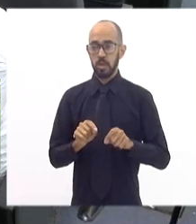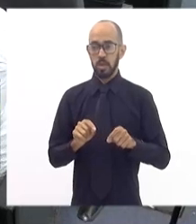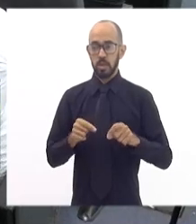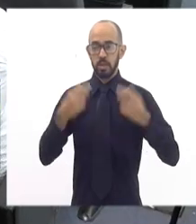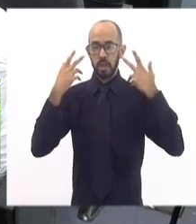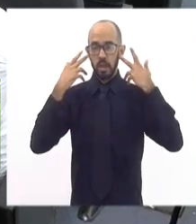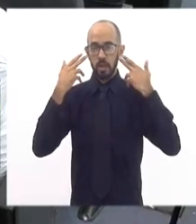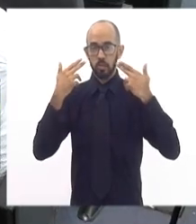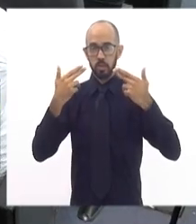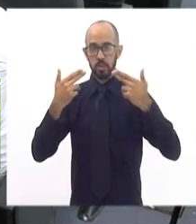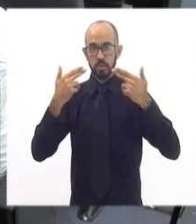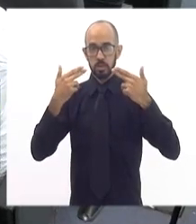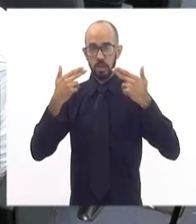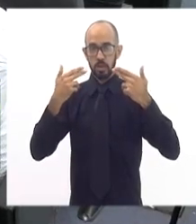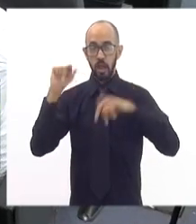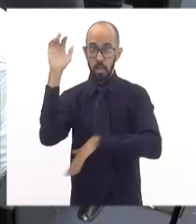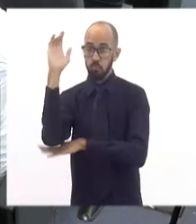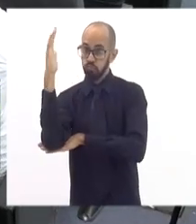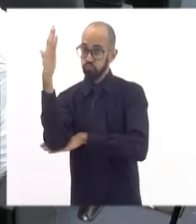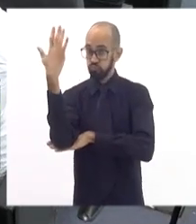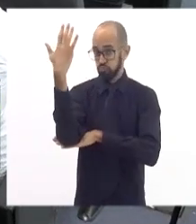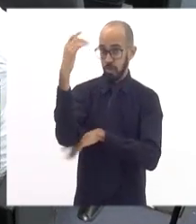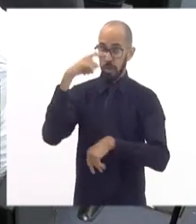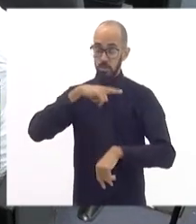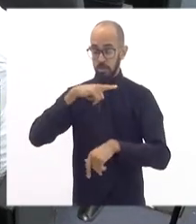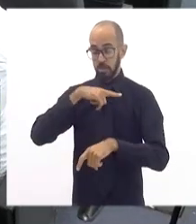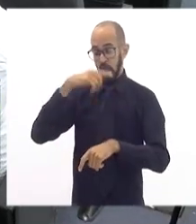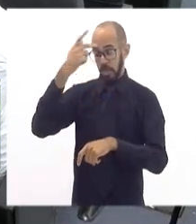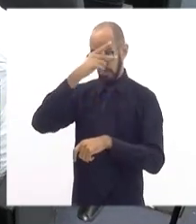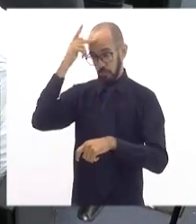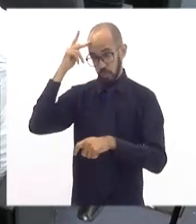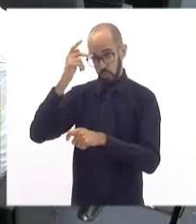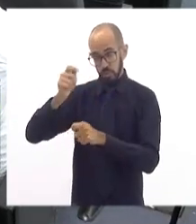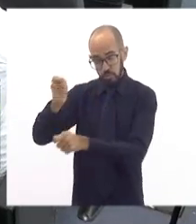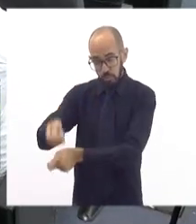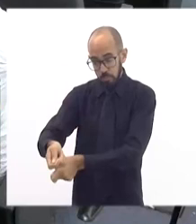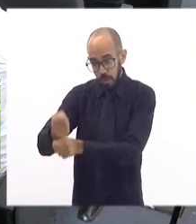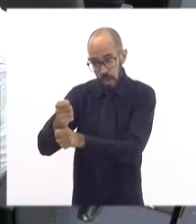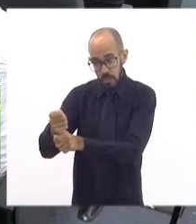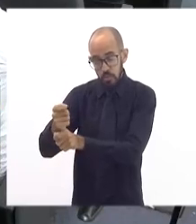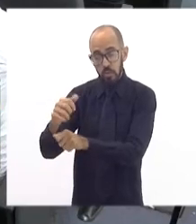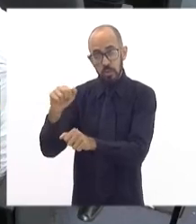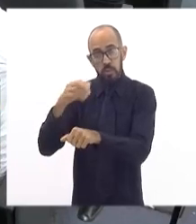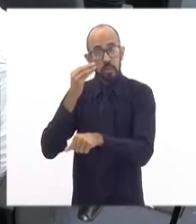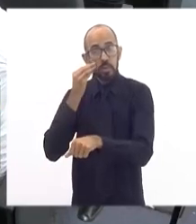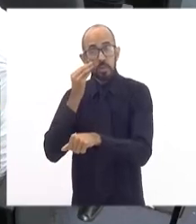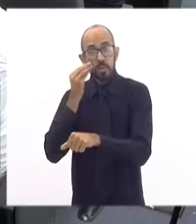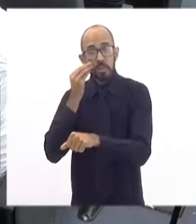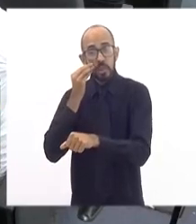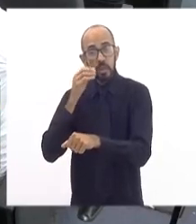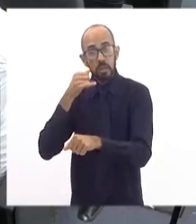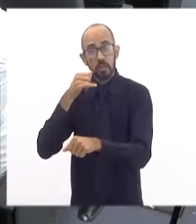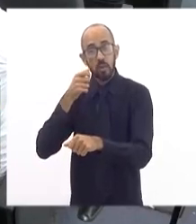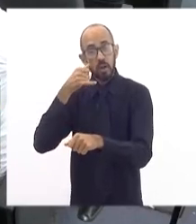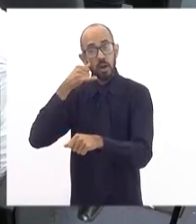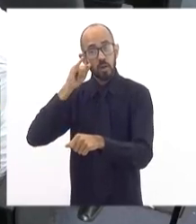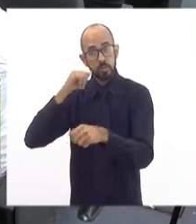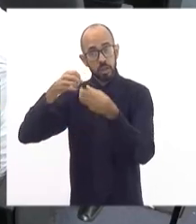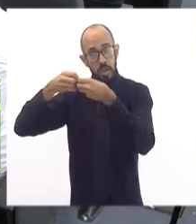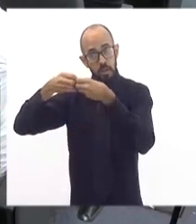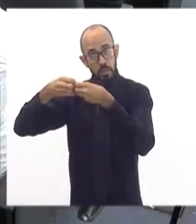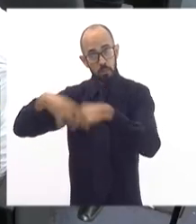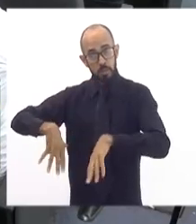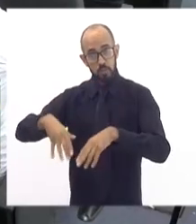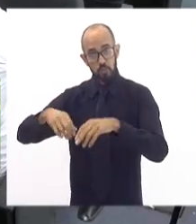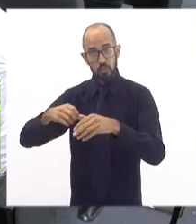todo o povo que mora ali tem todos os pescadores que tentam manter aquele ambiente mais saudável possível possível porque dele depende para